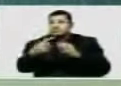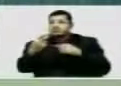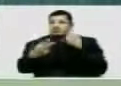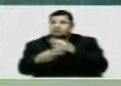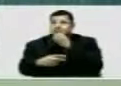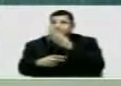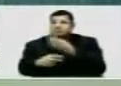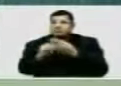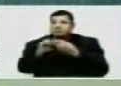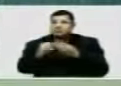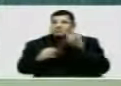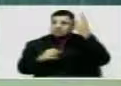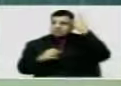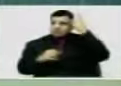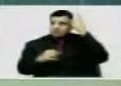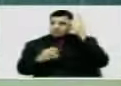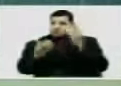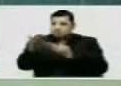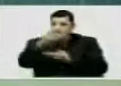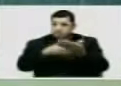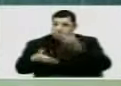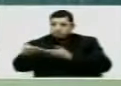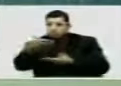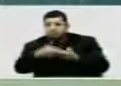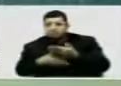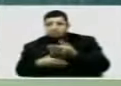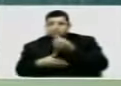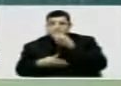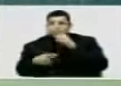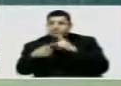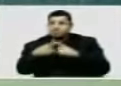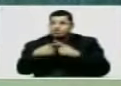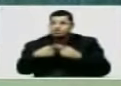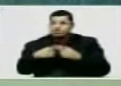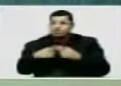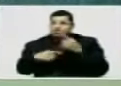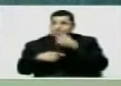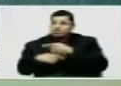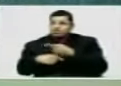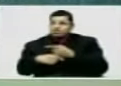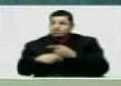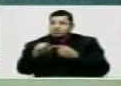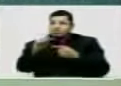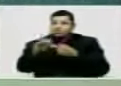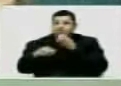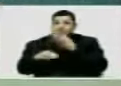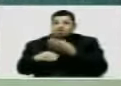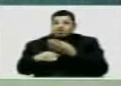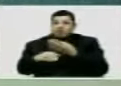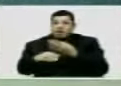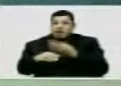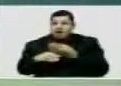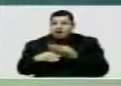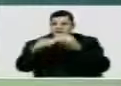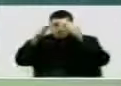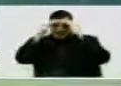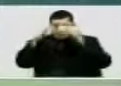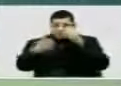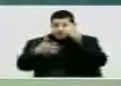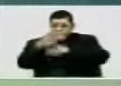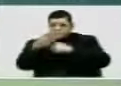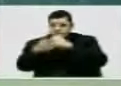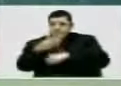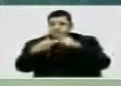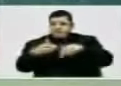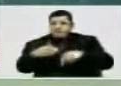contra nós. E São Paulo tem mecanismos de compensação, portanto, por conta da sua pujança. Portanto, a tendência dessa